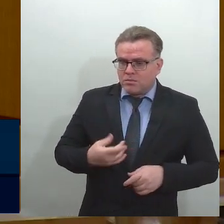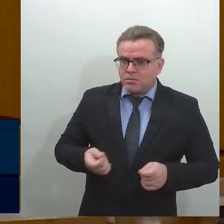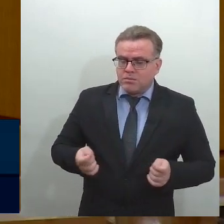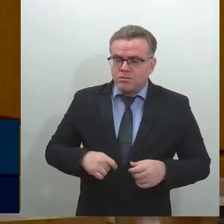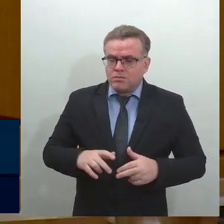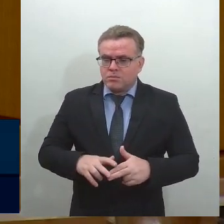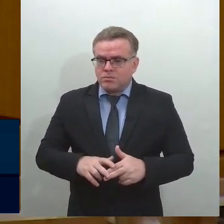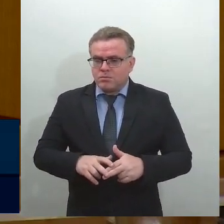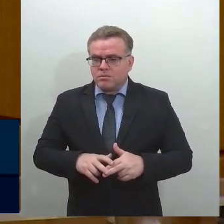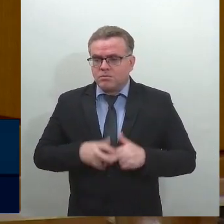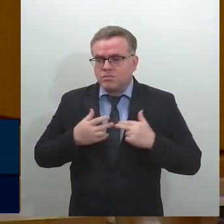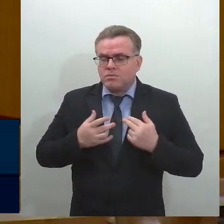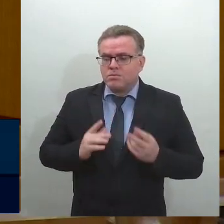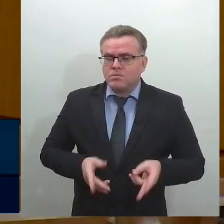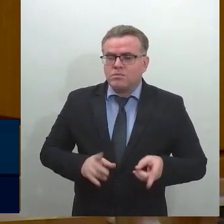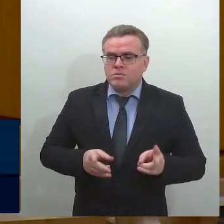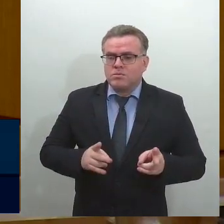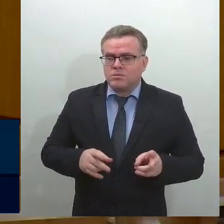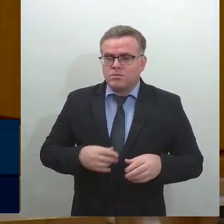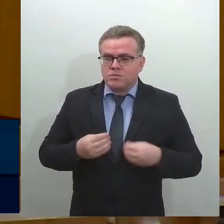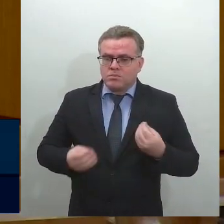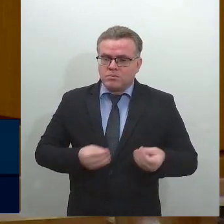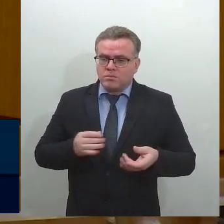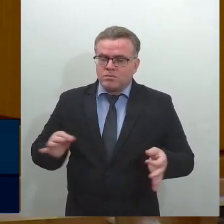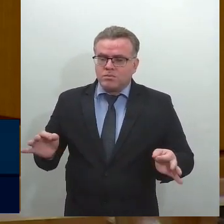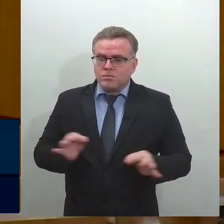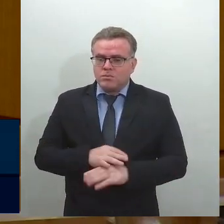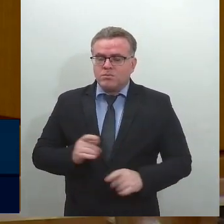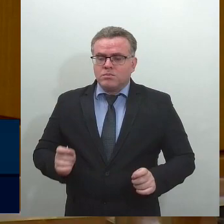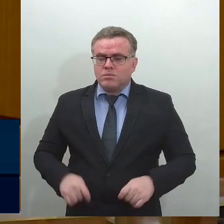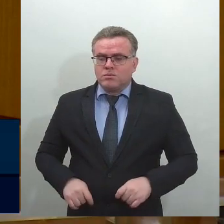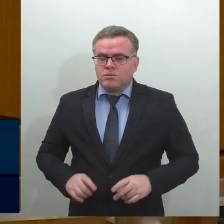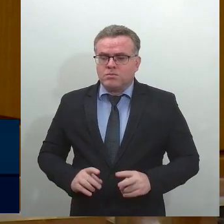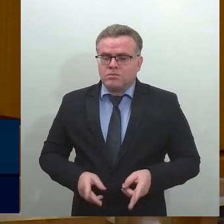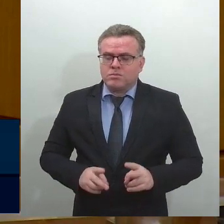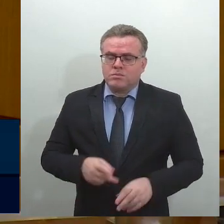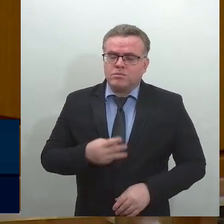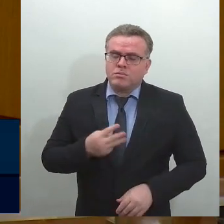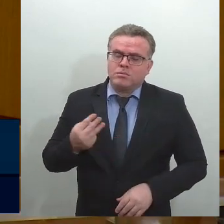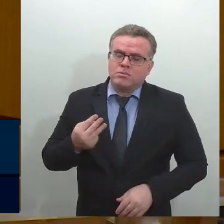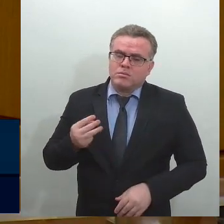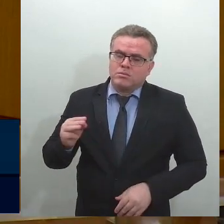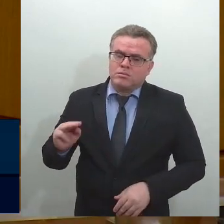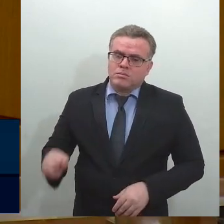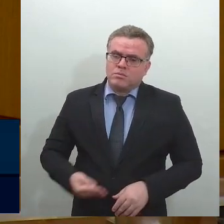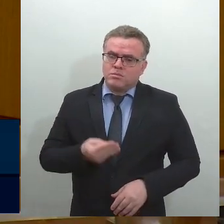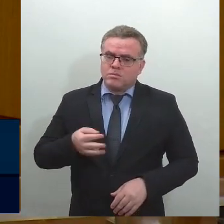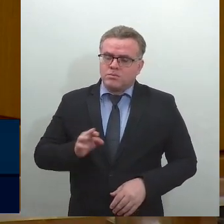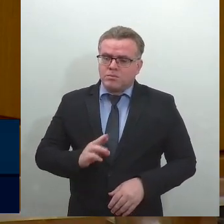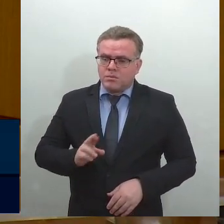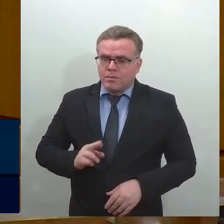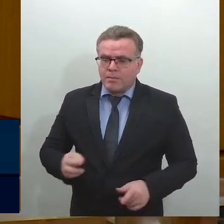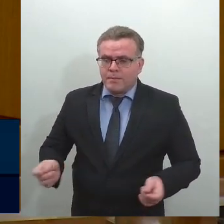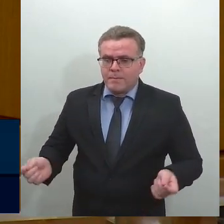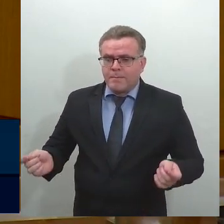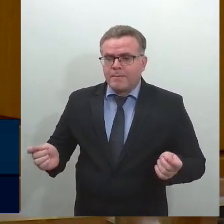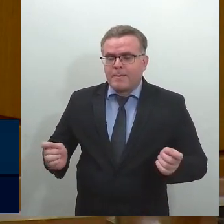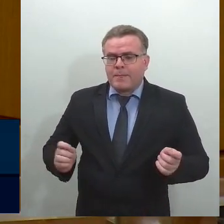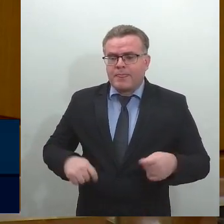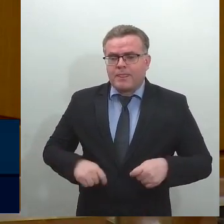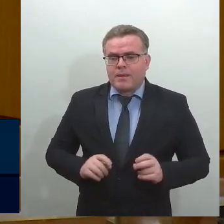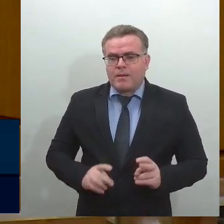Itabaiana. Pega ela com 33 milhões de débitos, 4 folhas de salário atrasados, sob